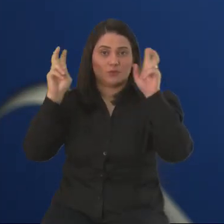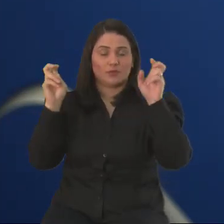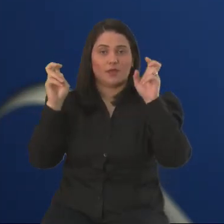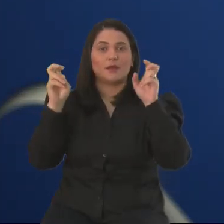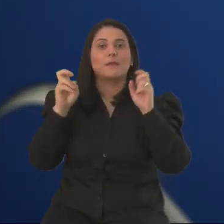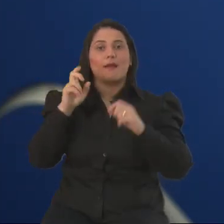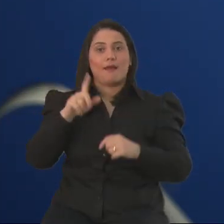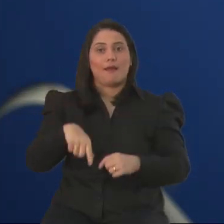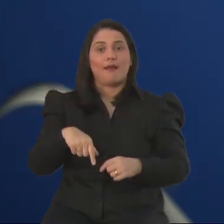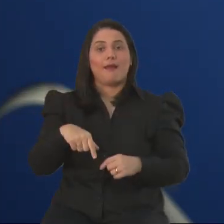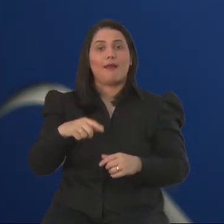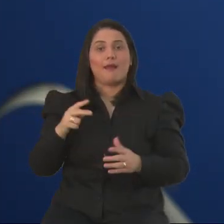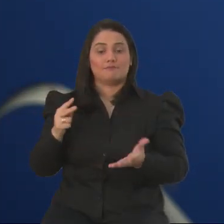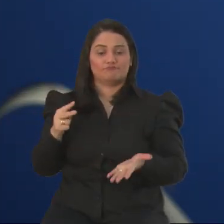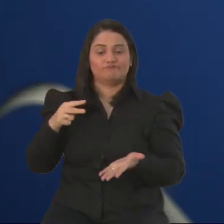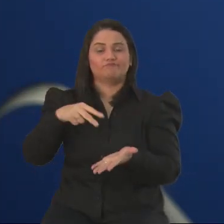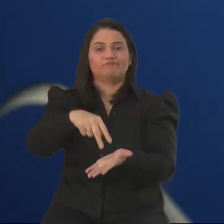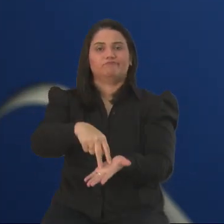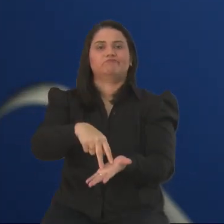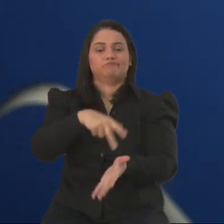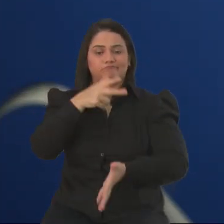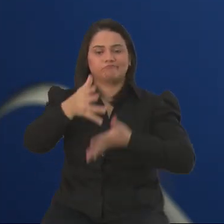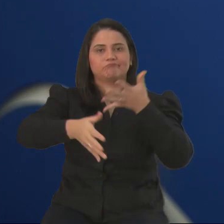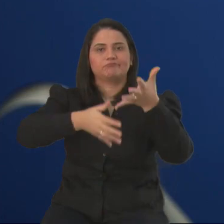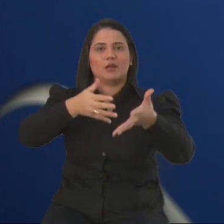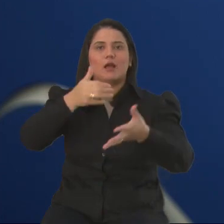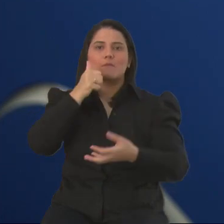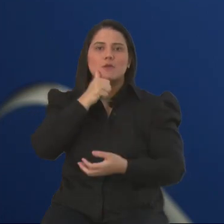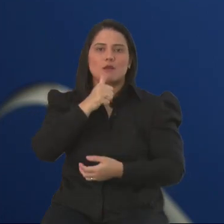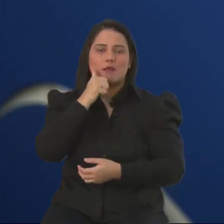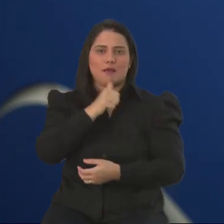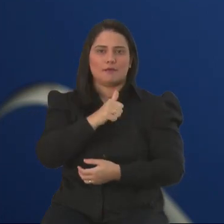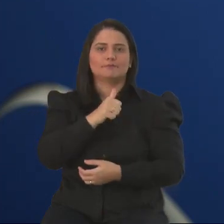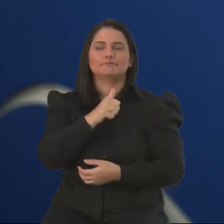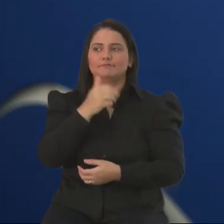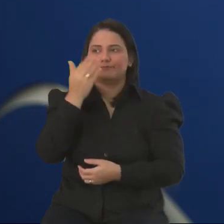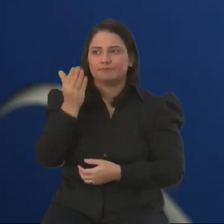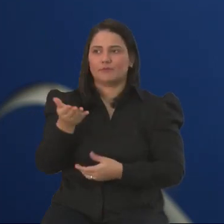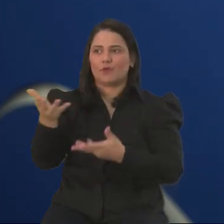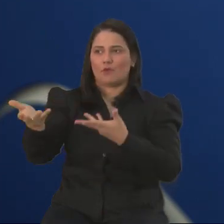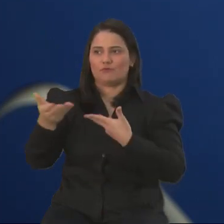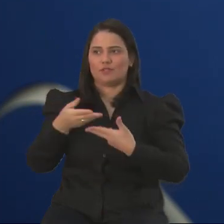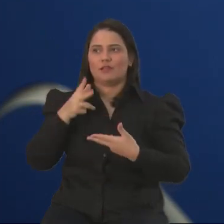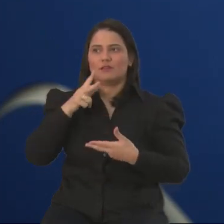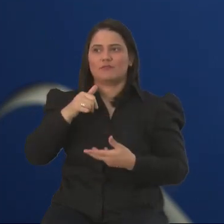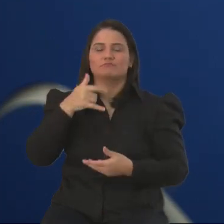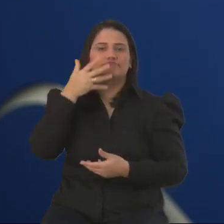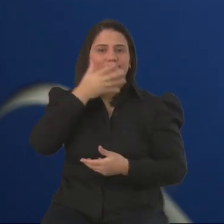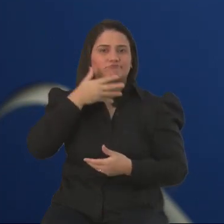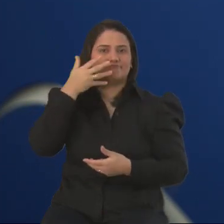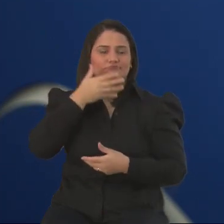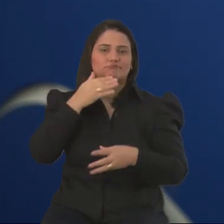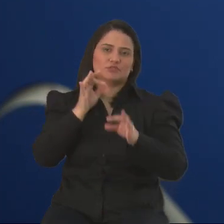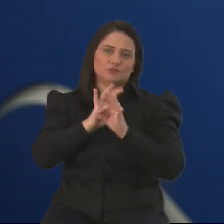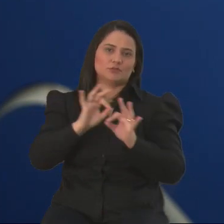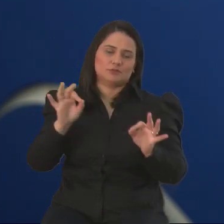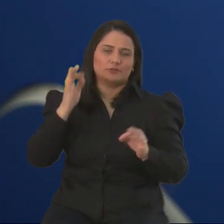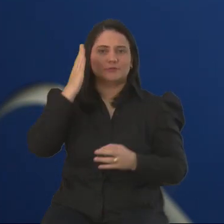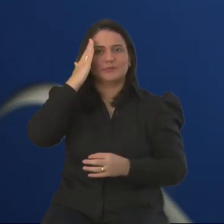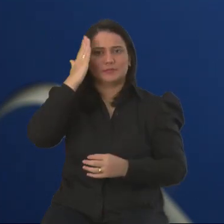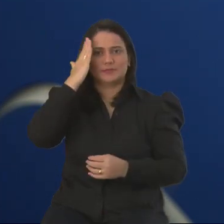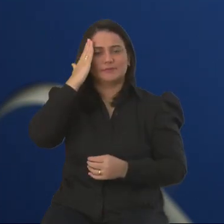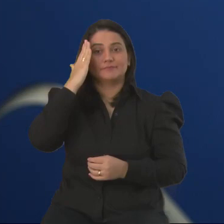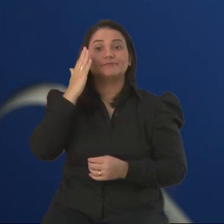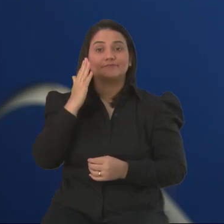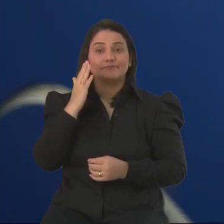e a voz da mulher, que eu tenho certeza que vai ser tratado brilhantemente pela nossa convidada. E a voz